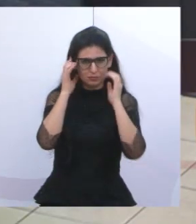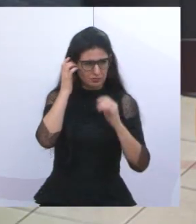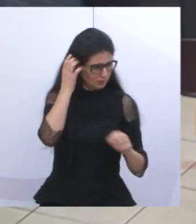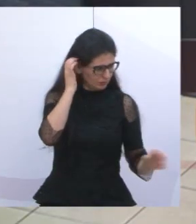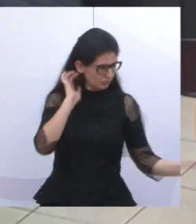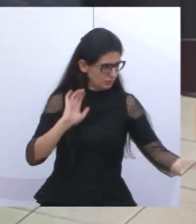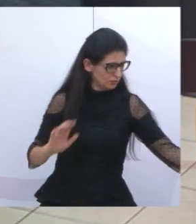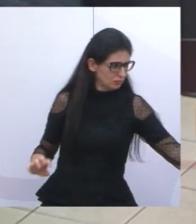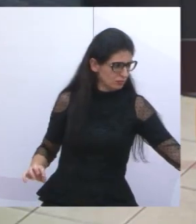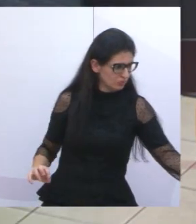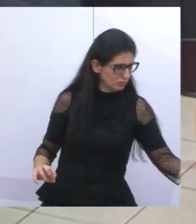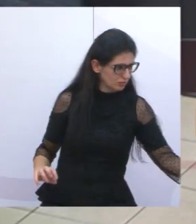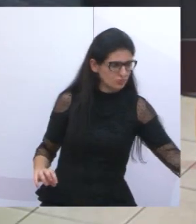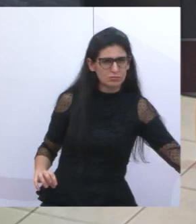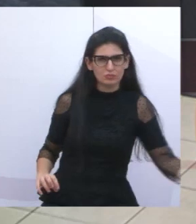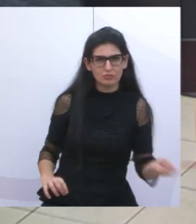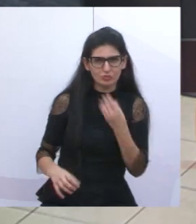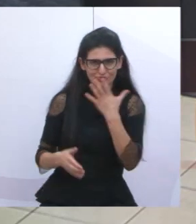Boa noite a todos.